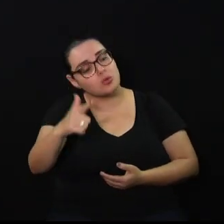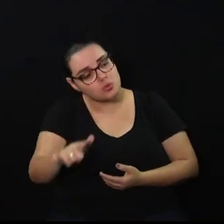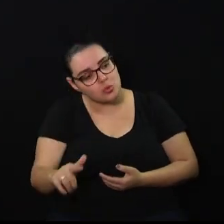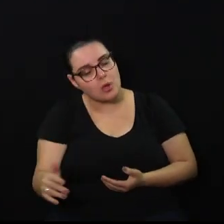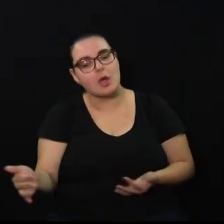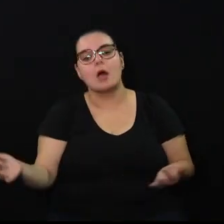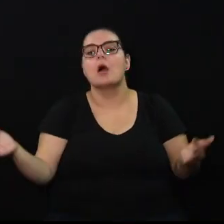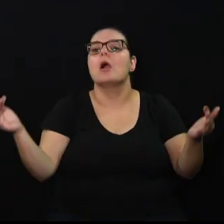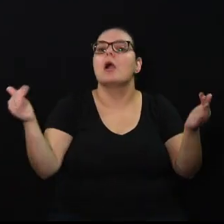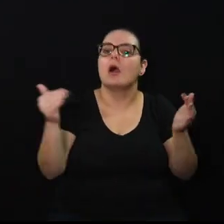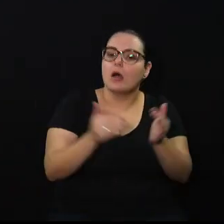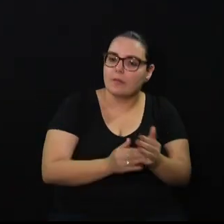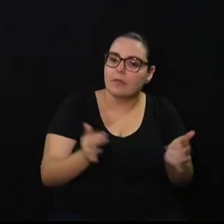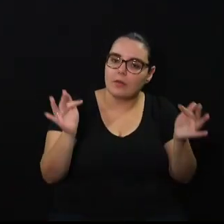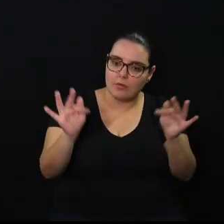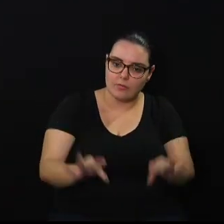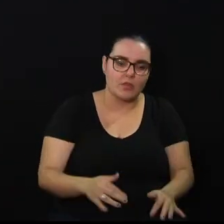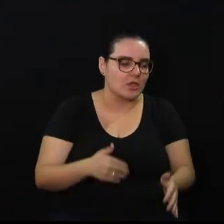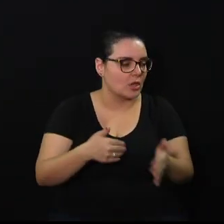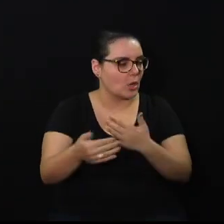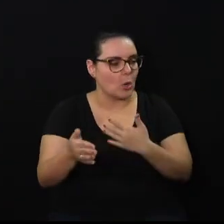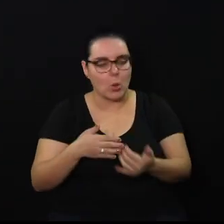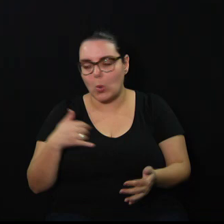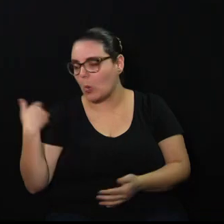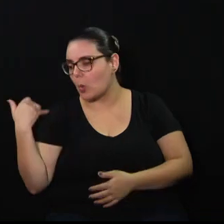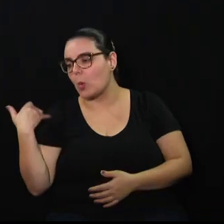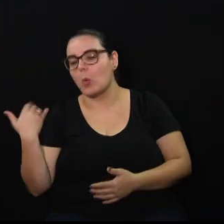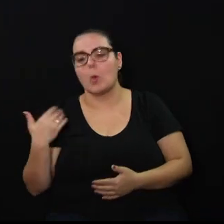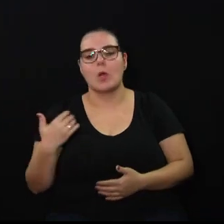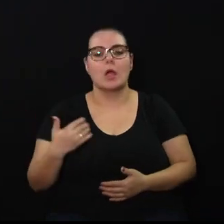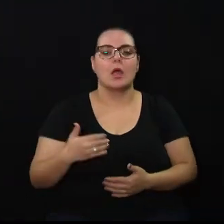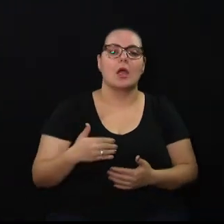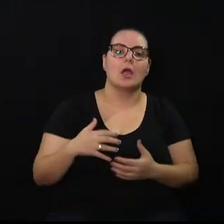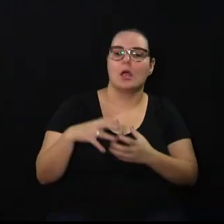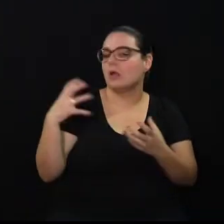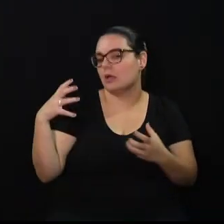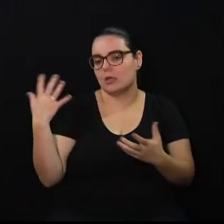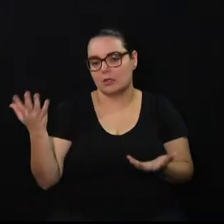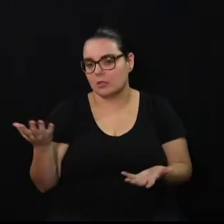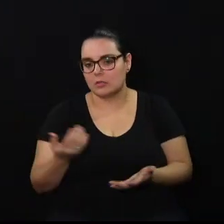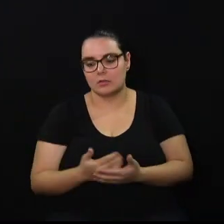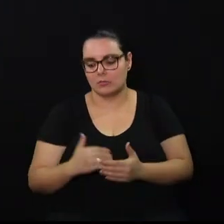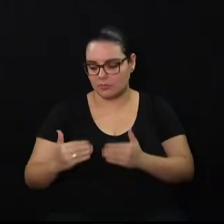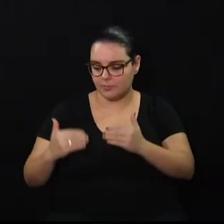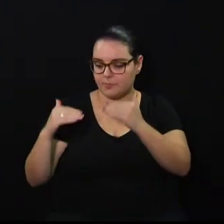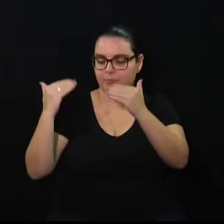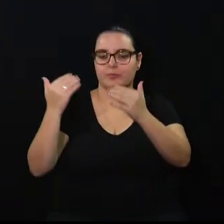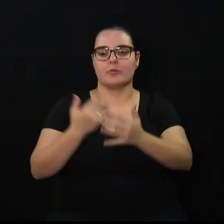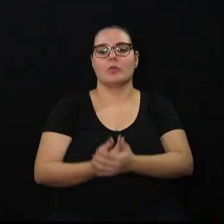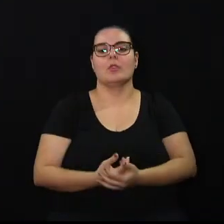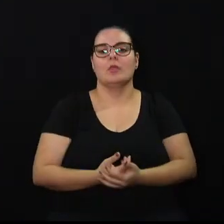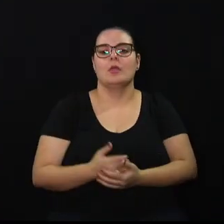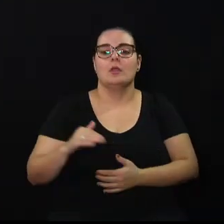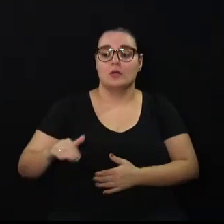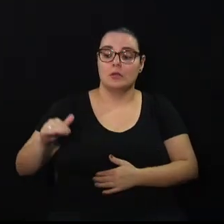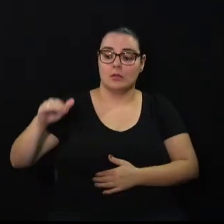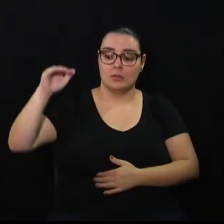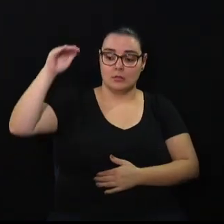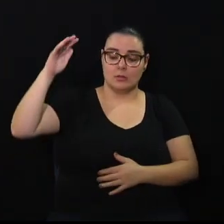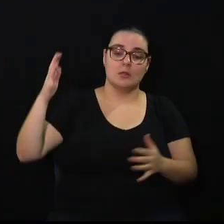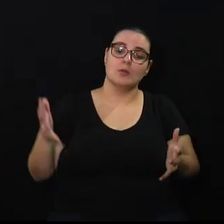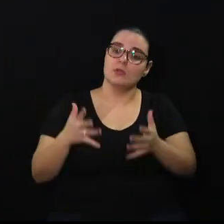em qualquer faixa a área está muito muito porque as crianças a eles vão crescendo e os estímulos vão sendo